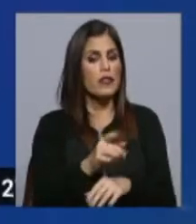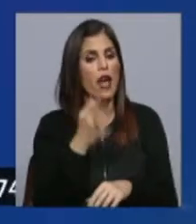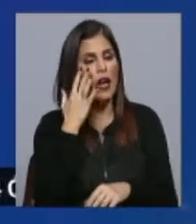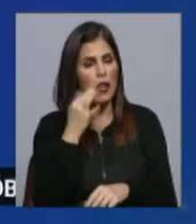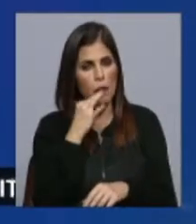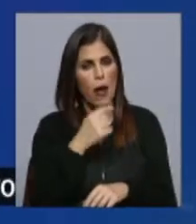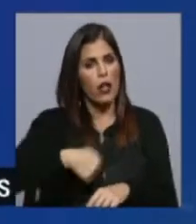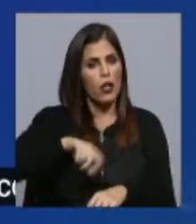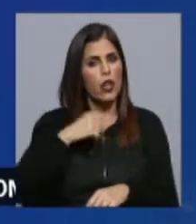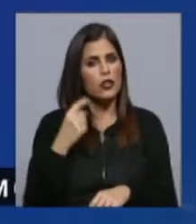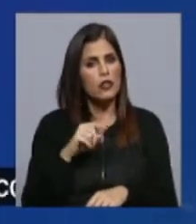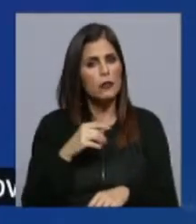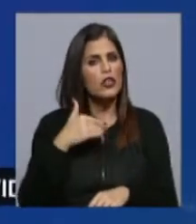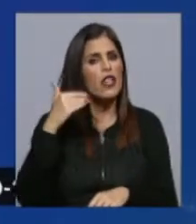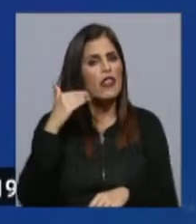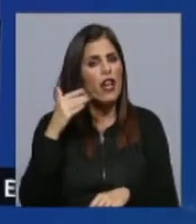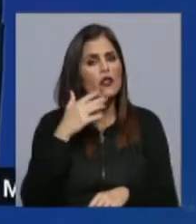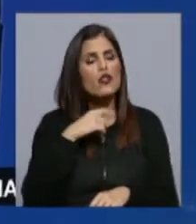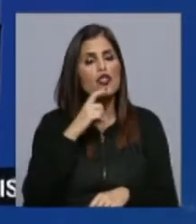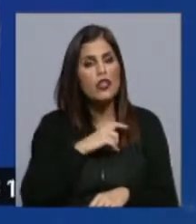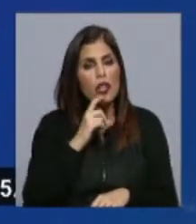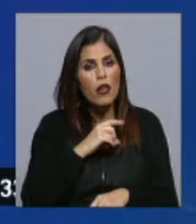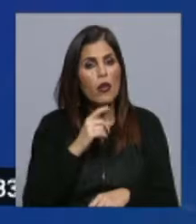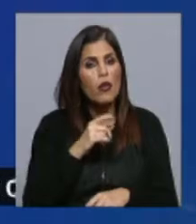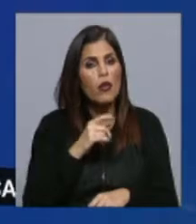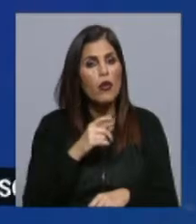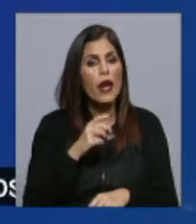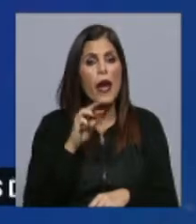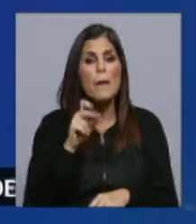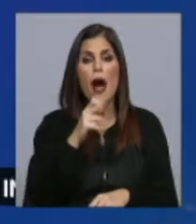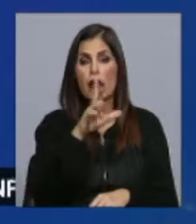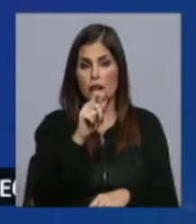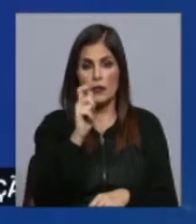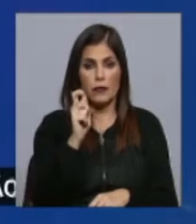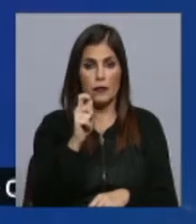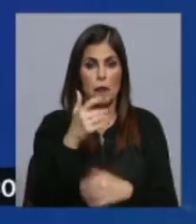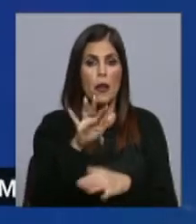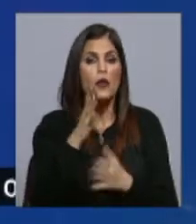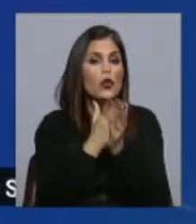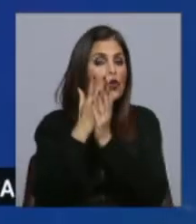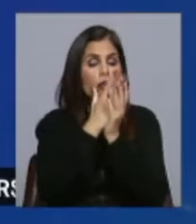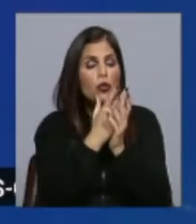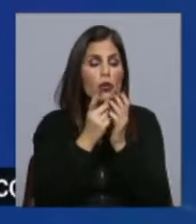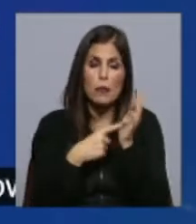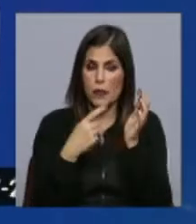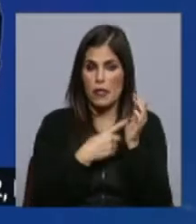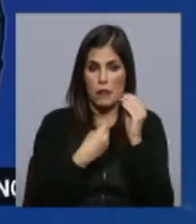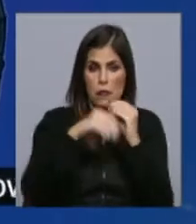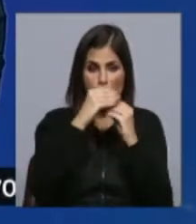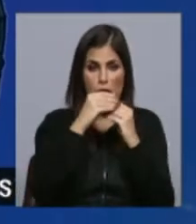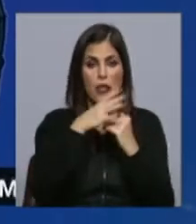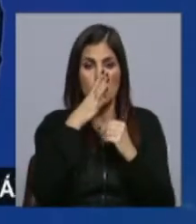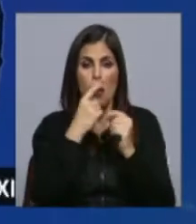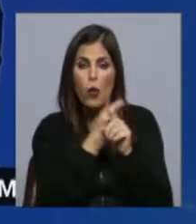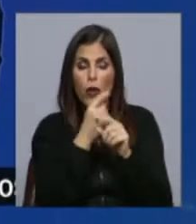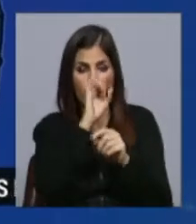quantidade enorme de idades do gelo, de eras glaciares em Marte. Mas este estudo vai mais além, e é por isso que eu acho também notável. Diz o seguinte: bom,